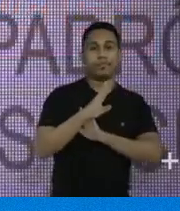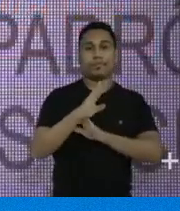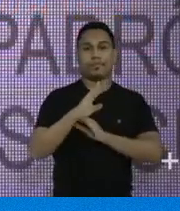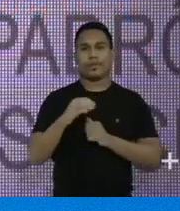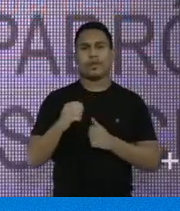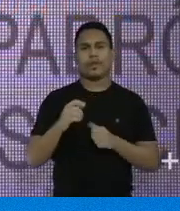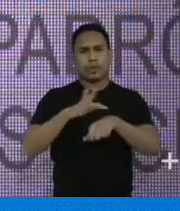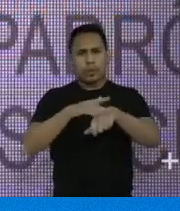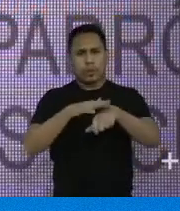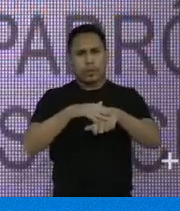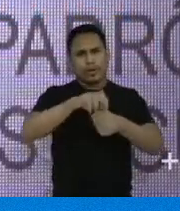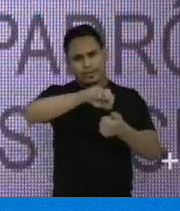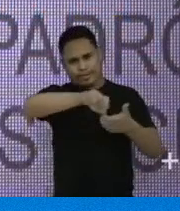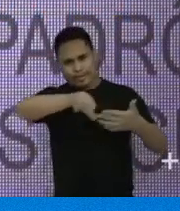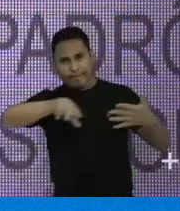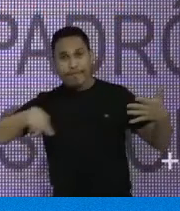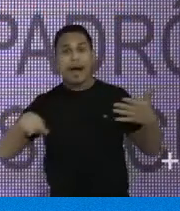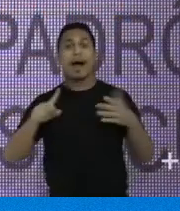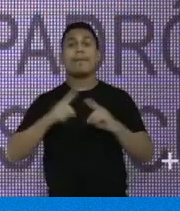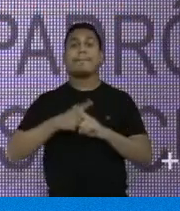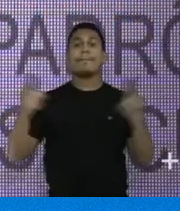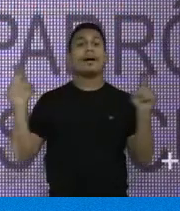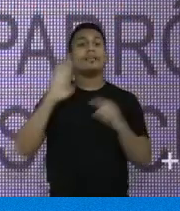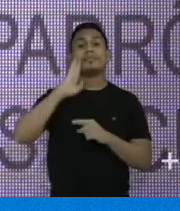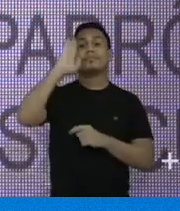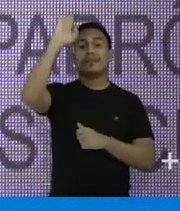frequentes, a grande causa de morte